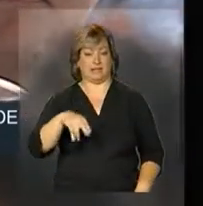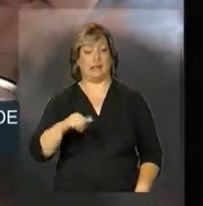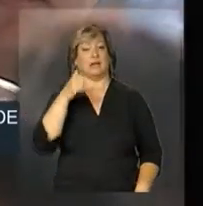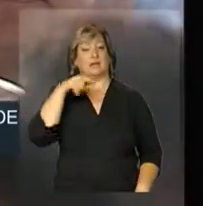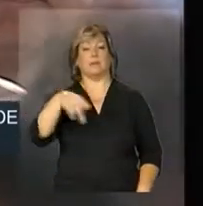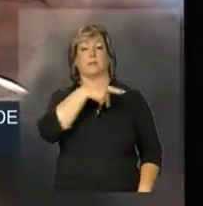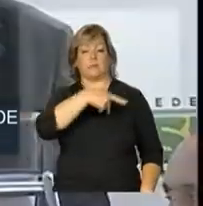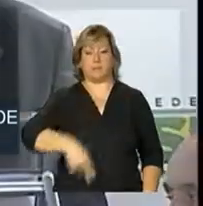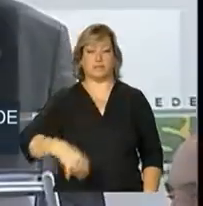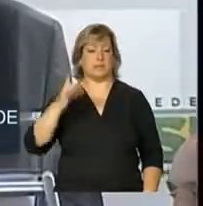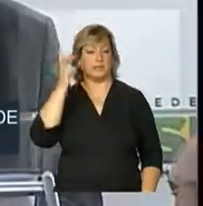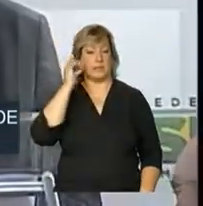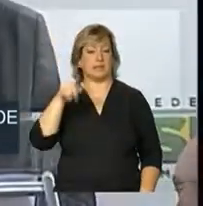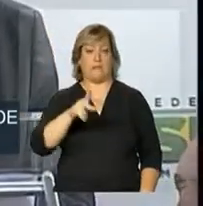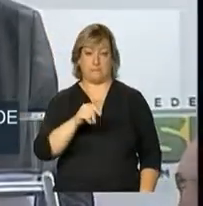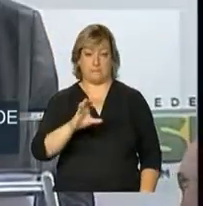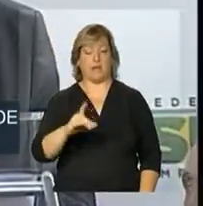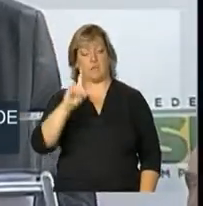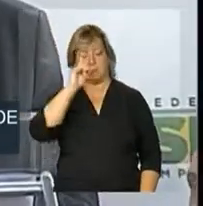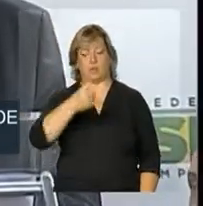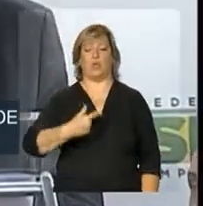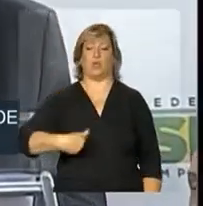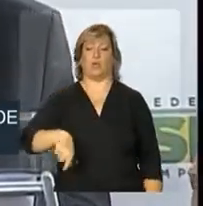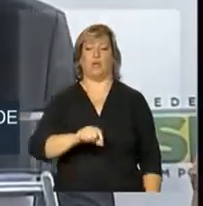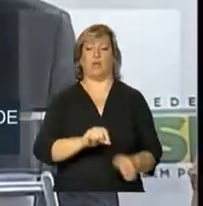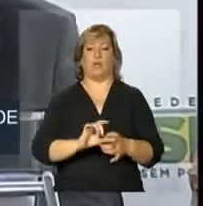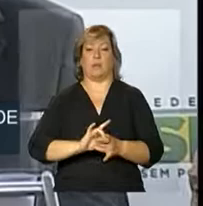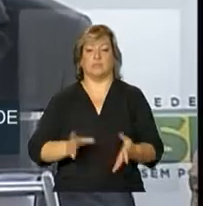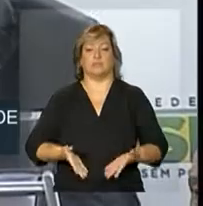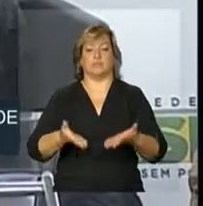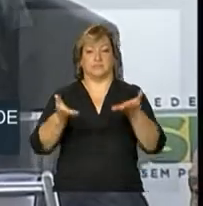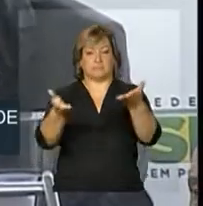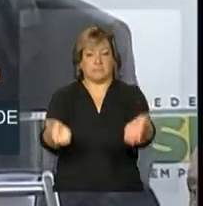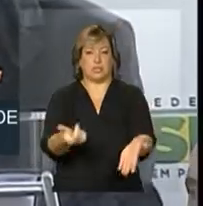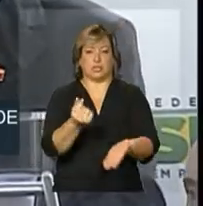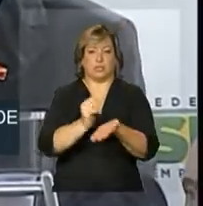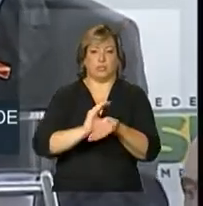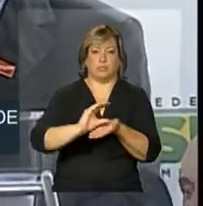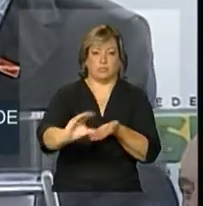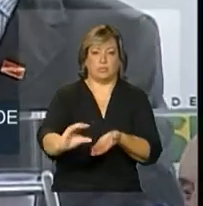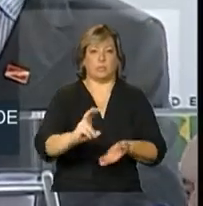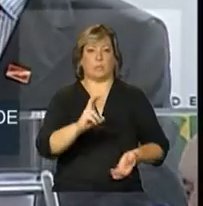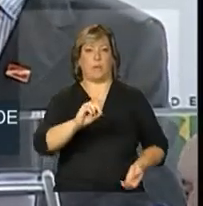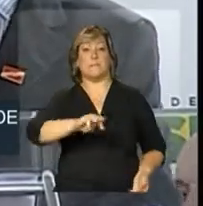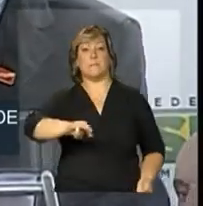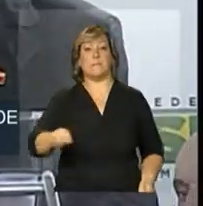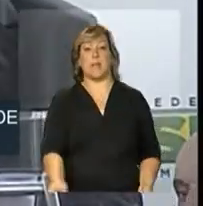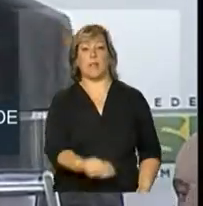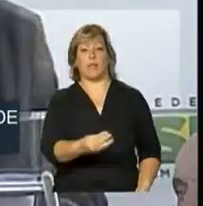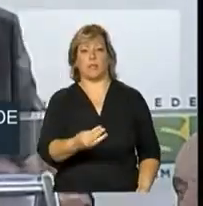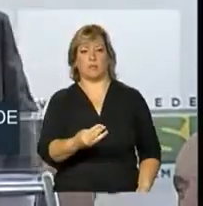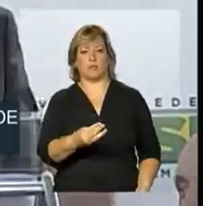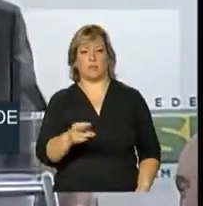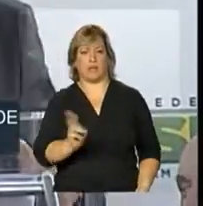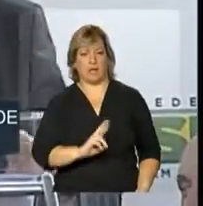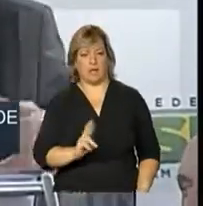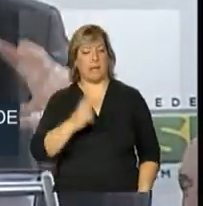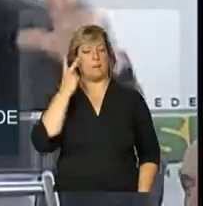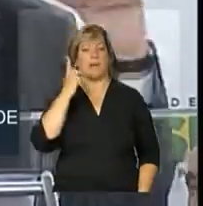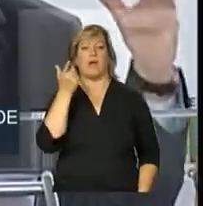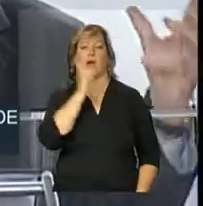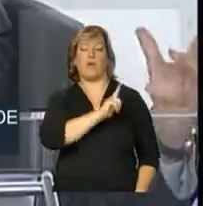através do PAC, determinou que a gente disponibilizasse recursos na ordem de 50 milhões para que a gente possa dar